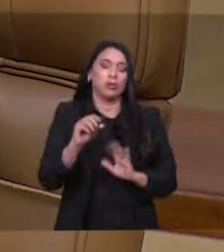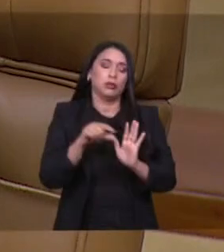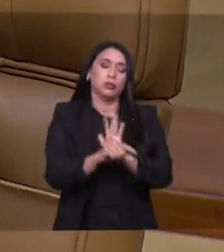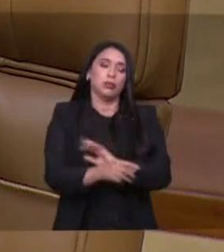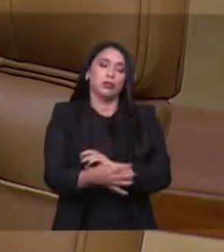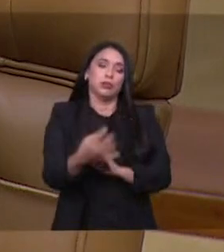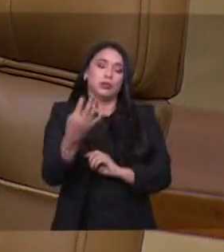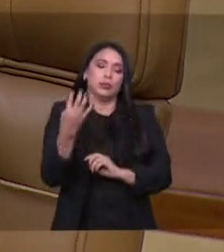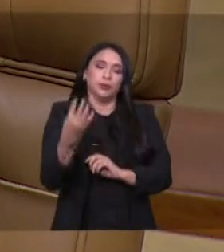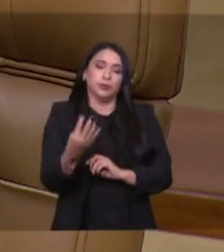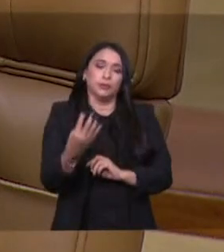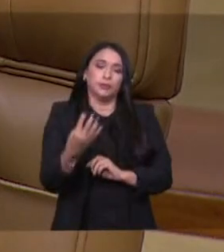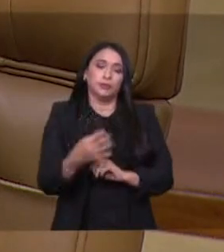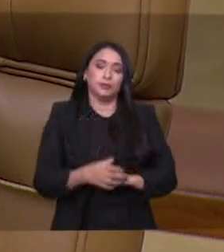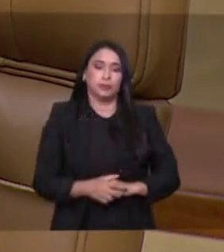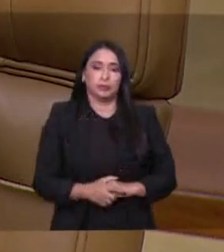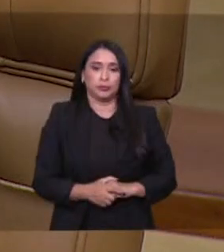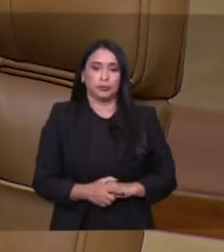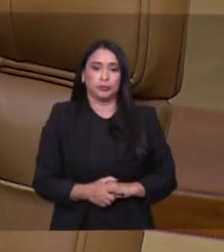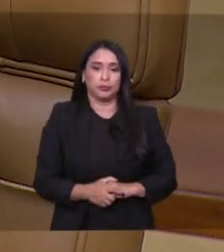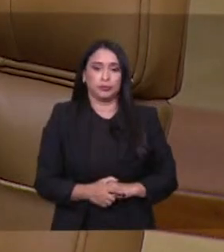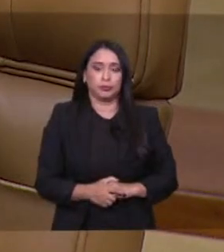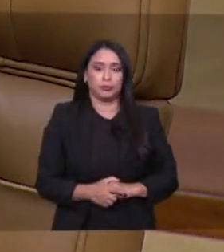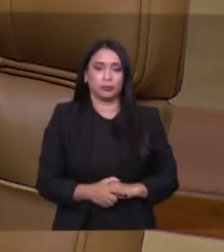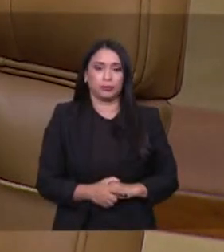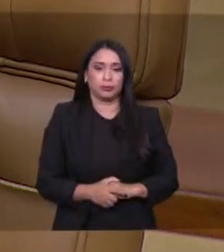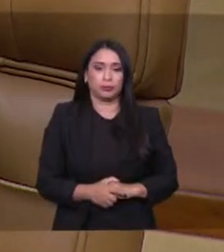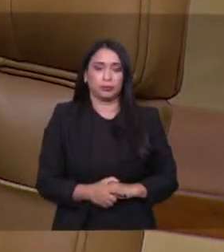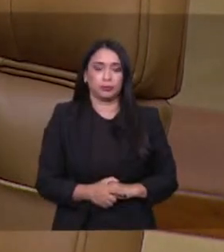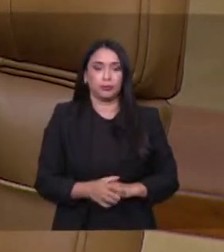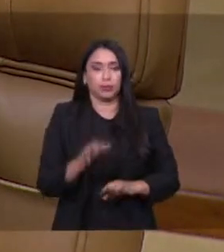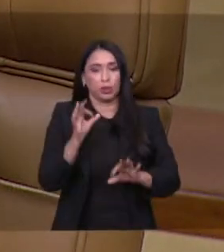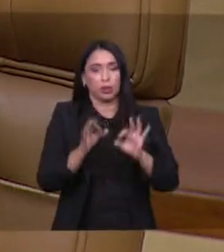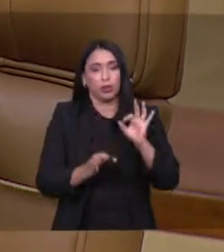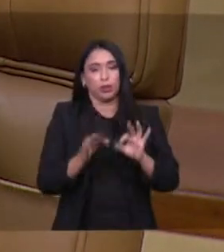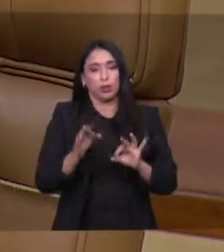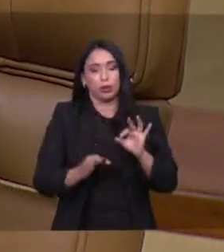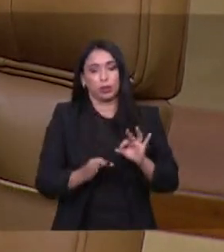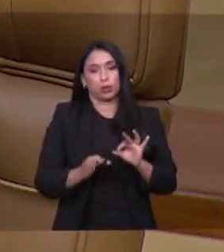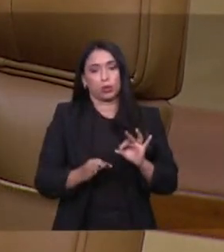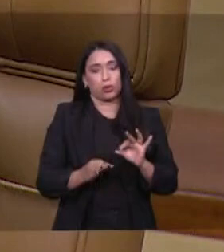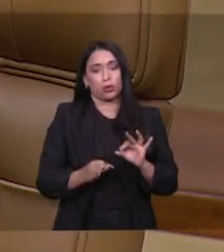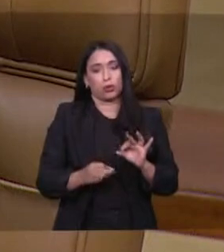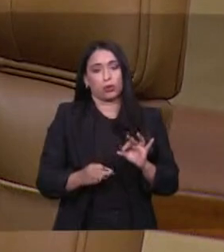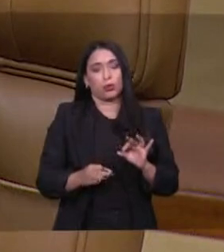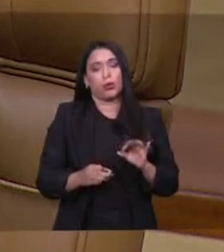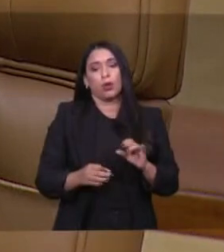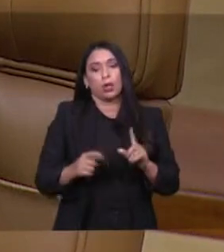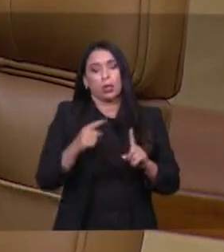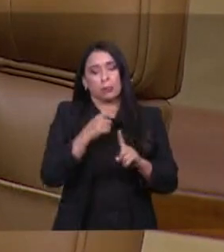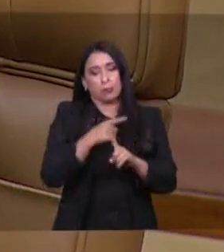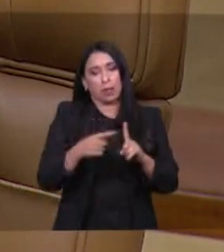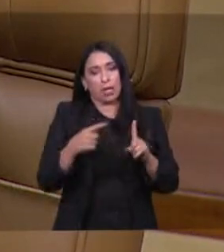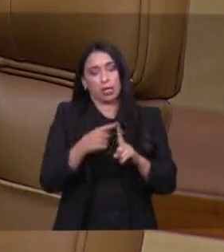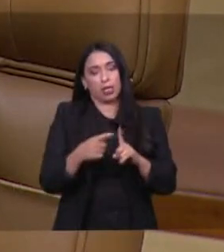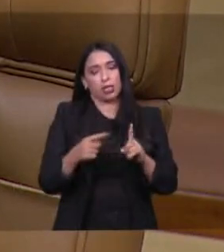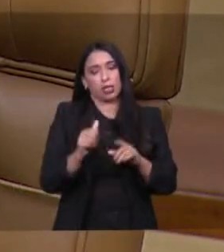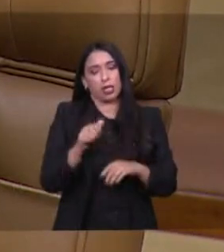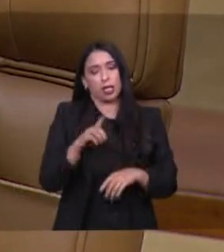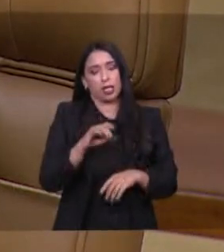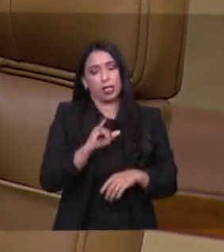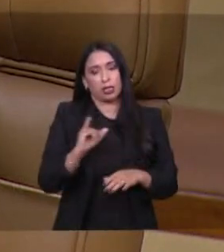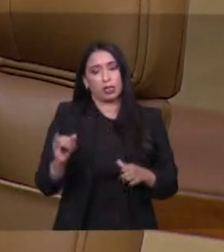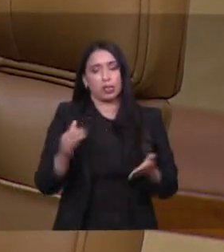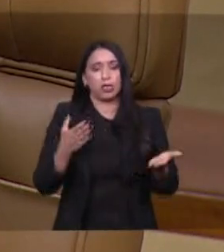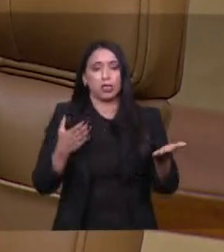4º. Então, julgo procedente, em parte, as ADIs nos termos do voto